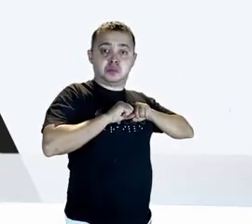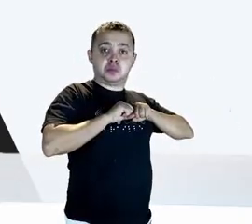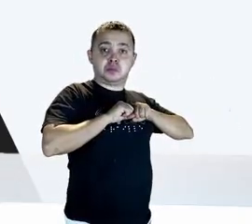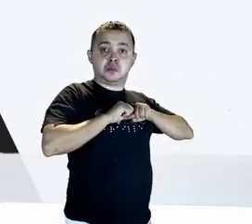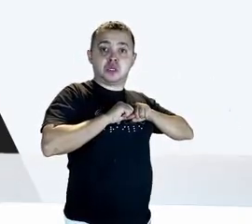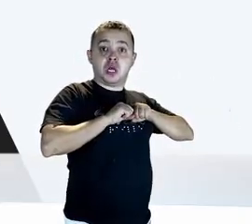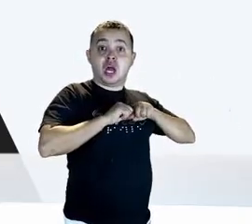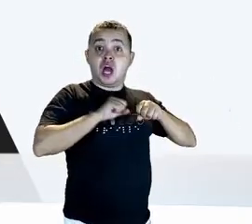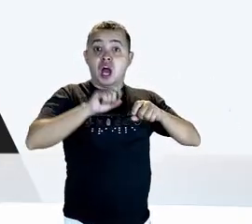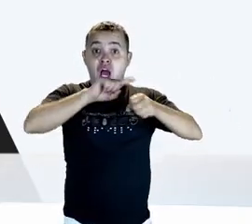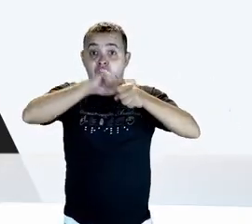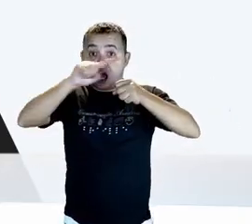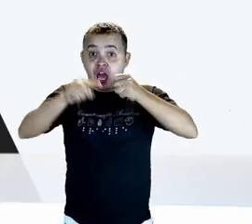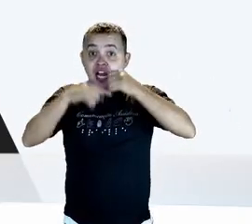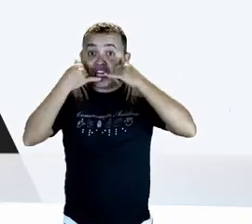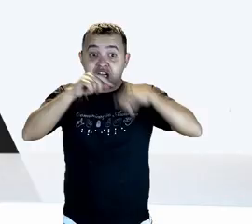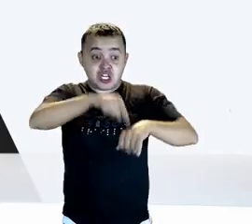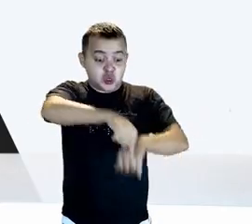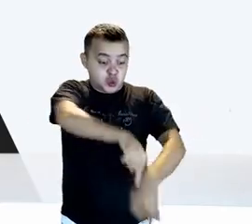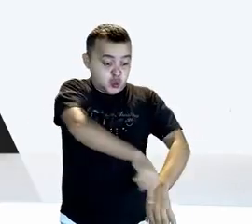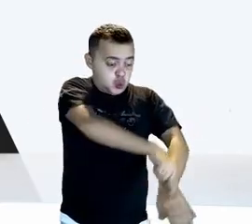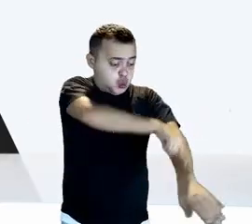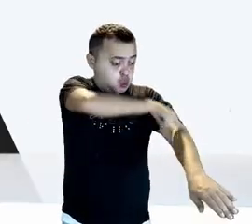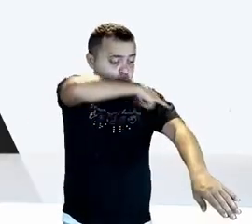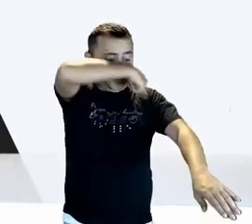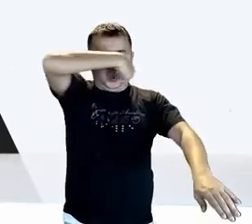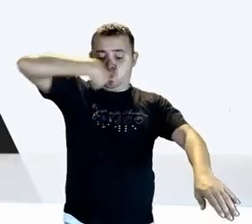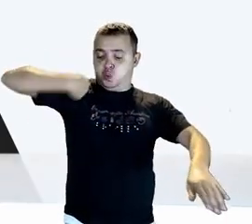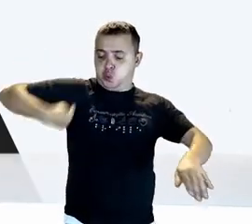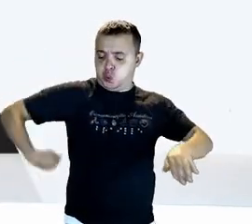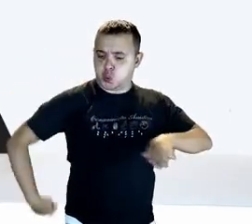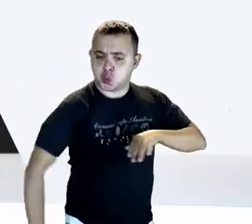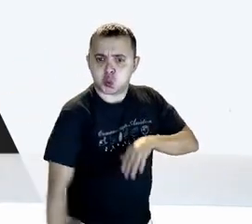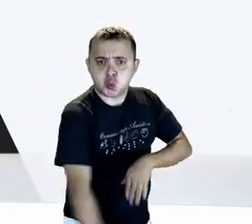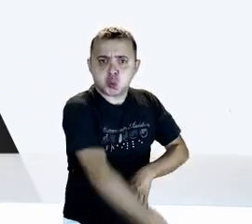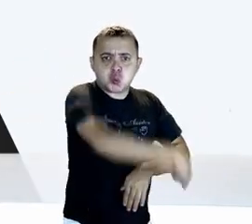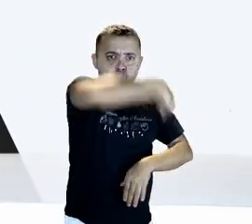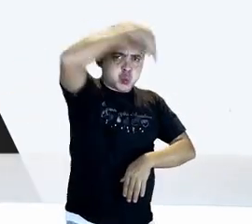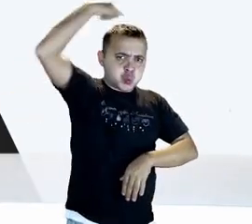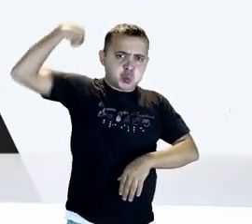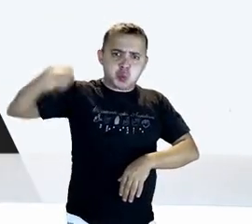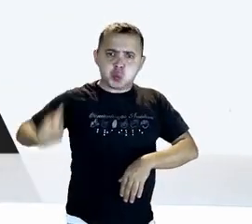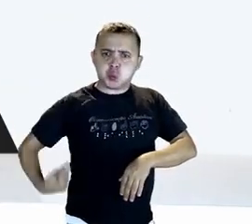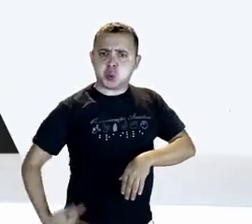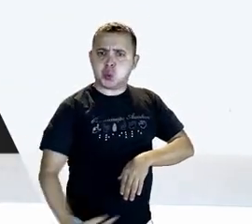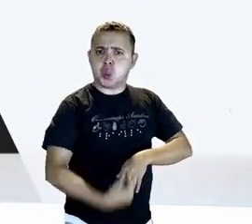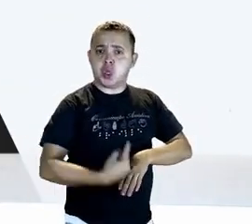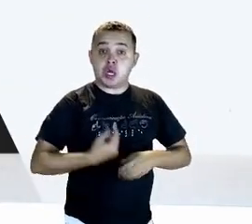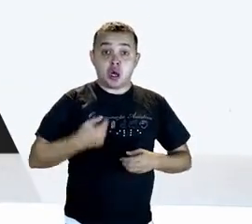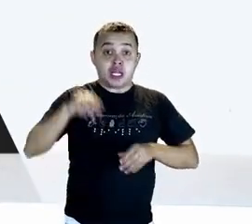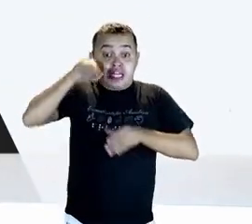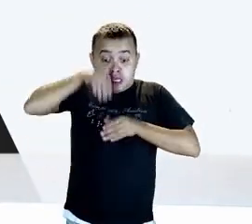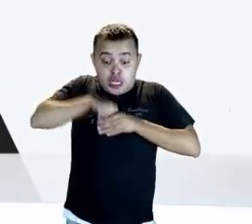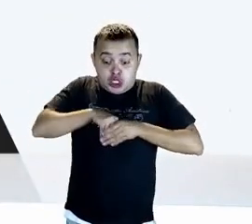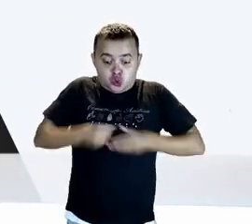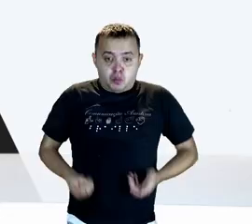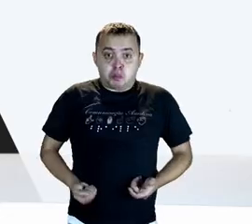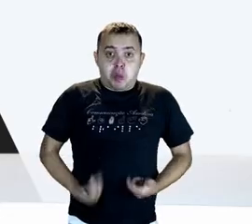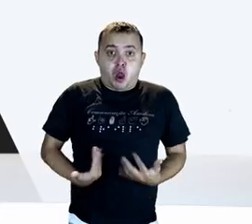da passagem da corrente elétrica pelo corpo. Ele pode provocar queimaduras